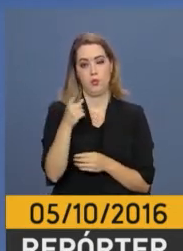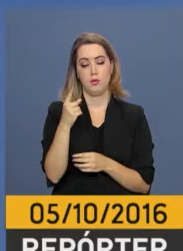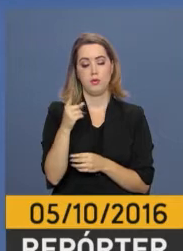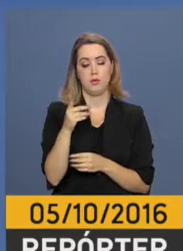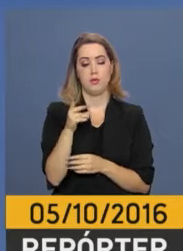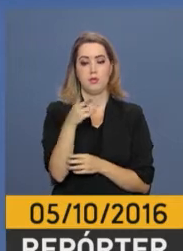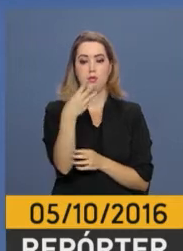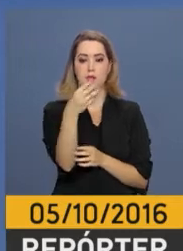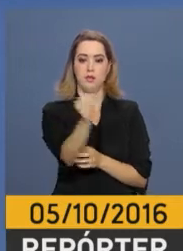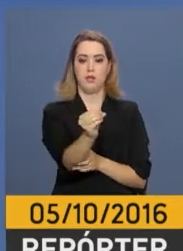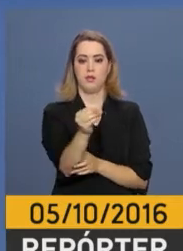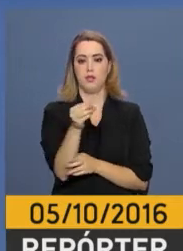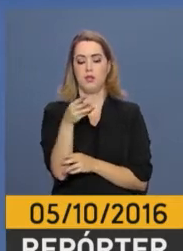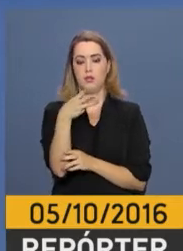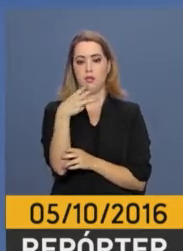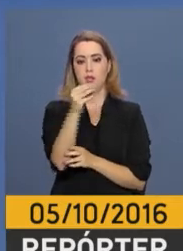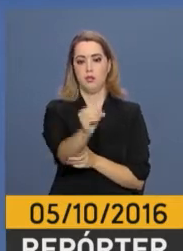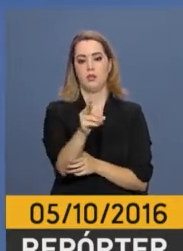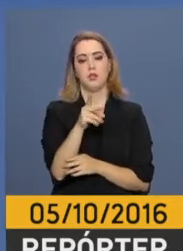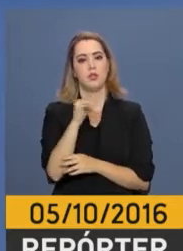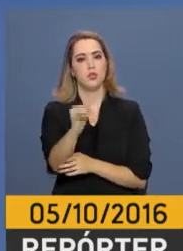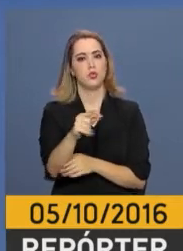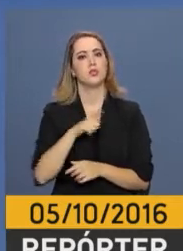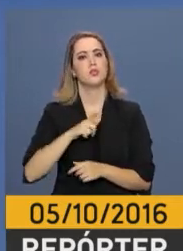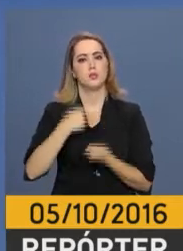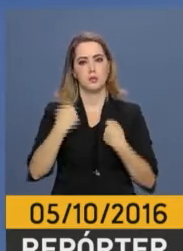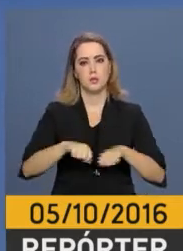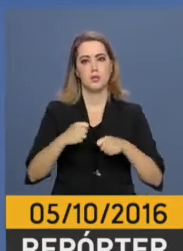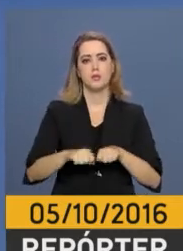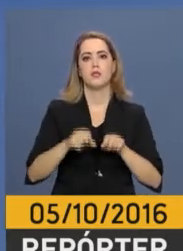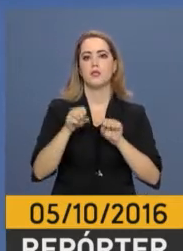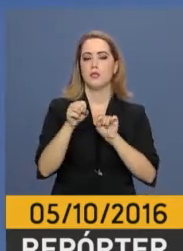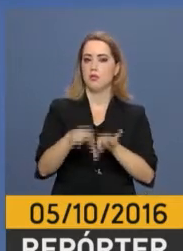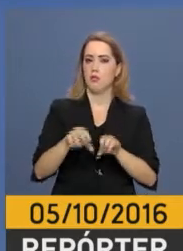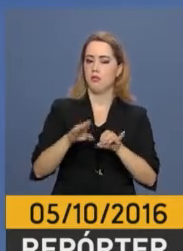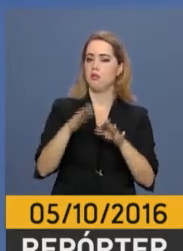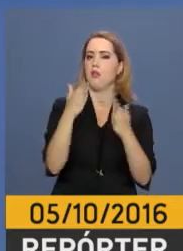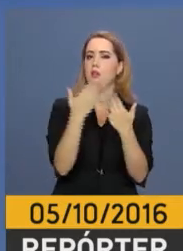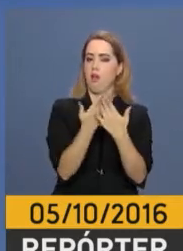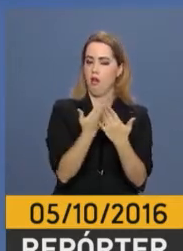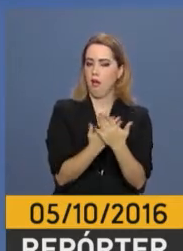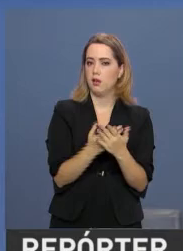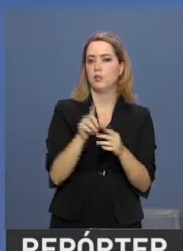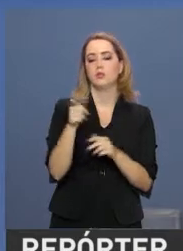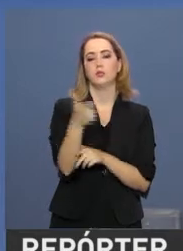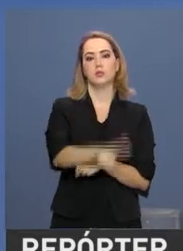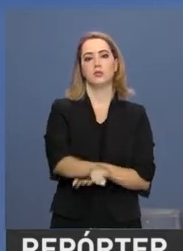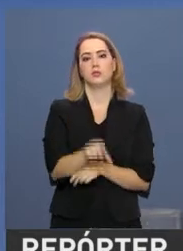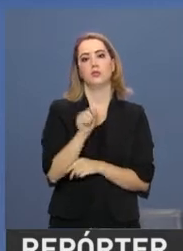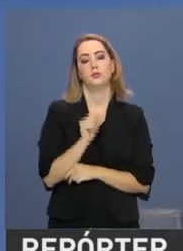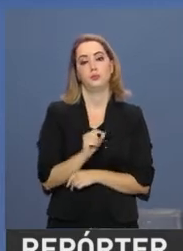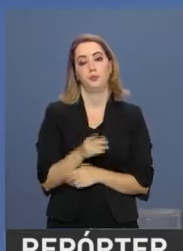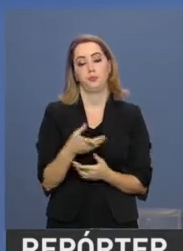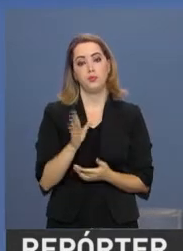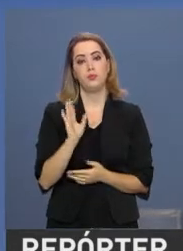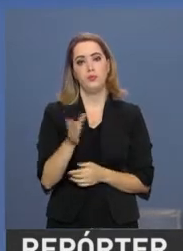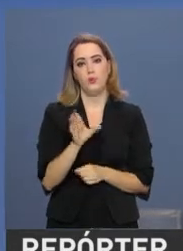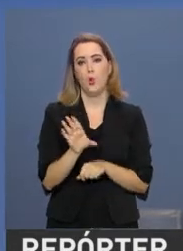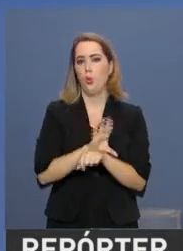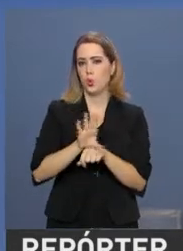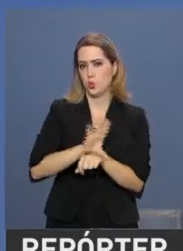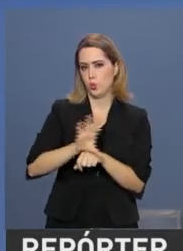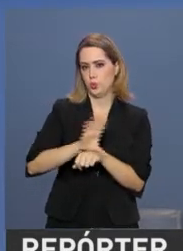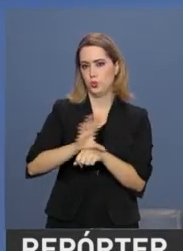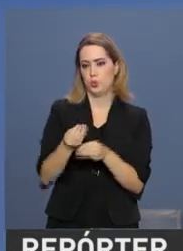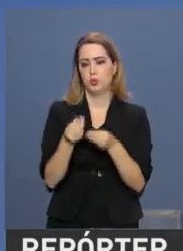vai ter um dia de reforço na sua na sua capacitação então é um é um método que já foi experimentado nós